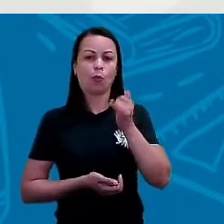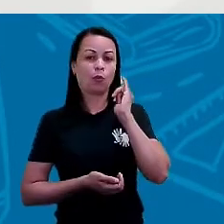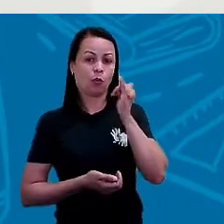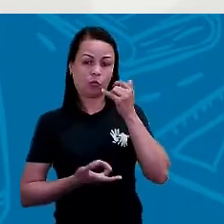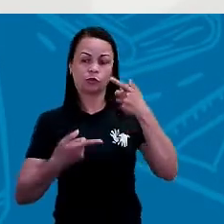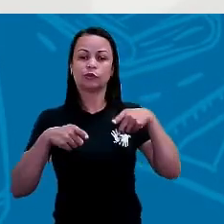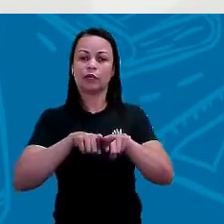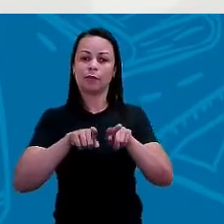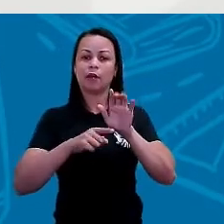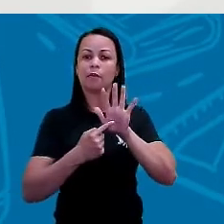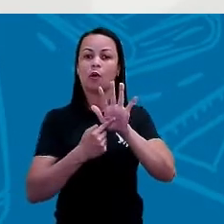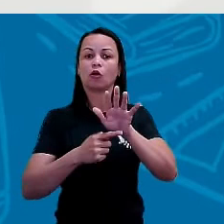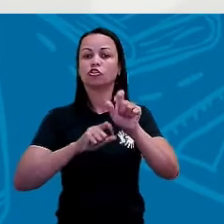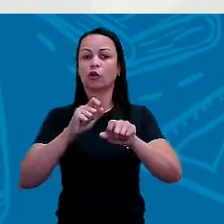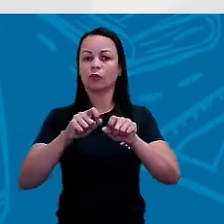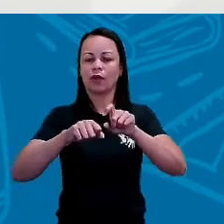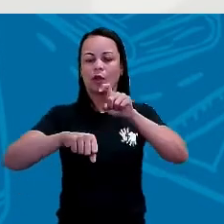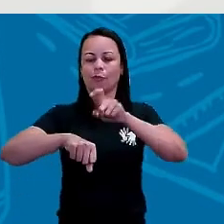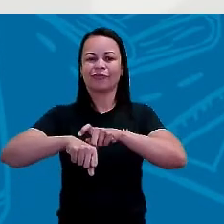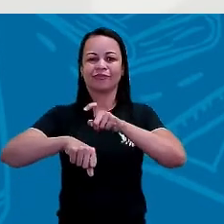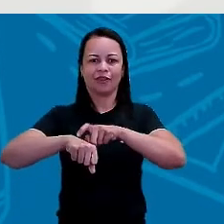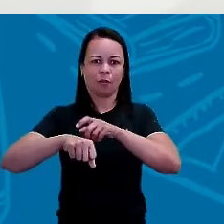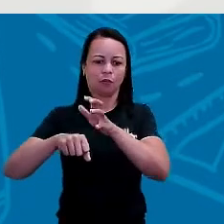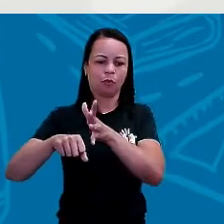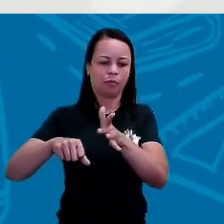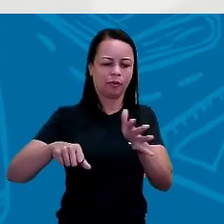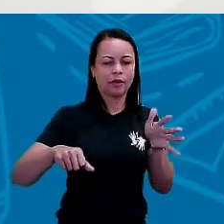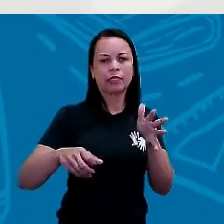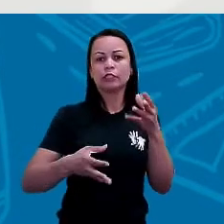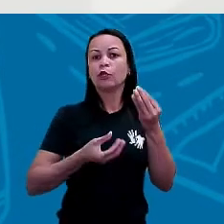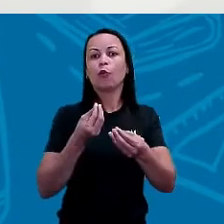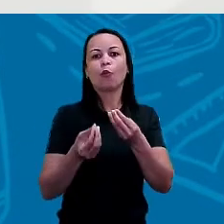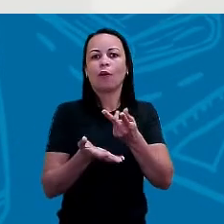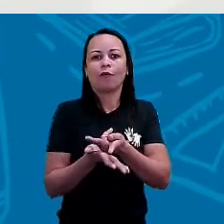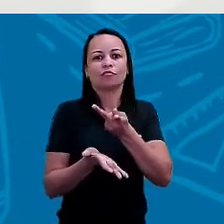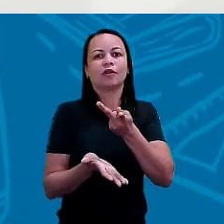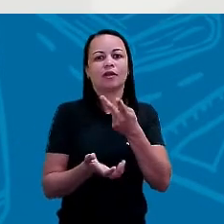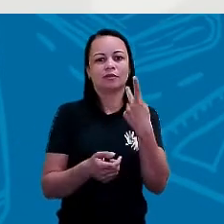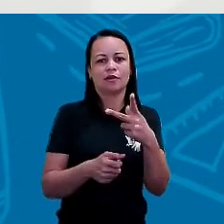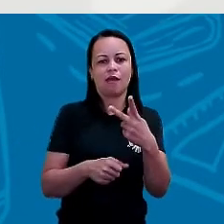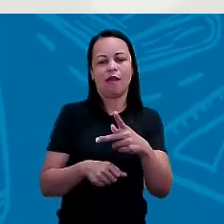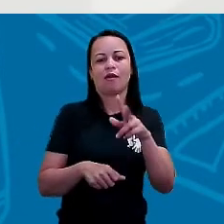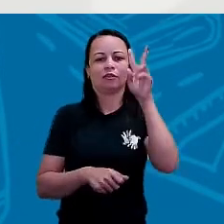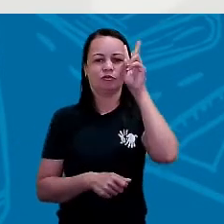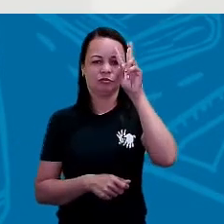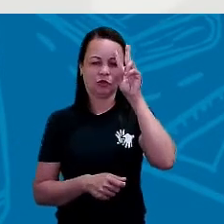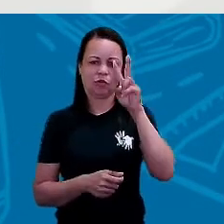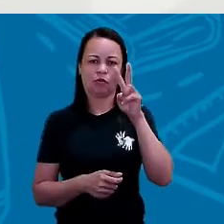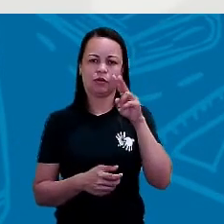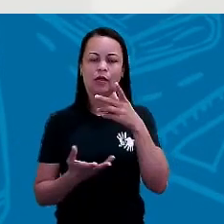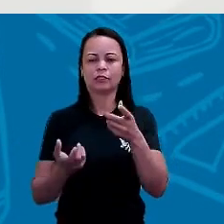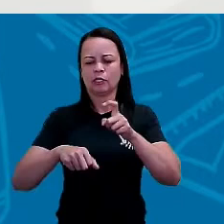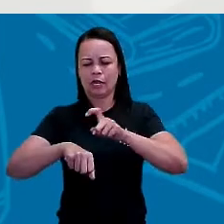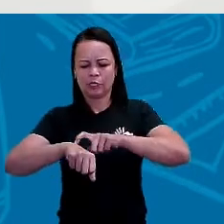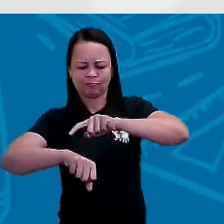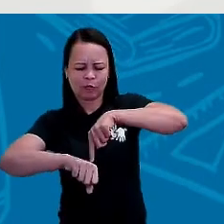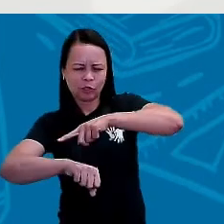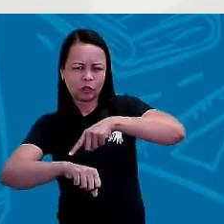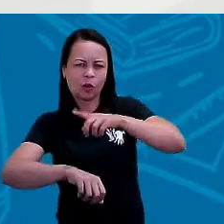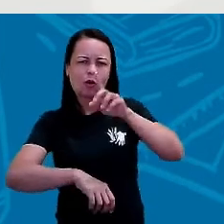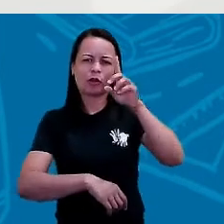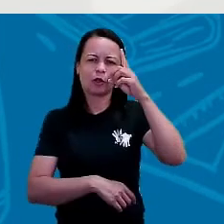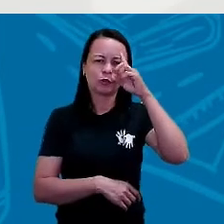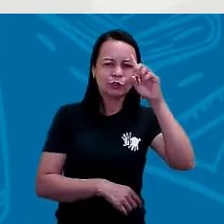o tempo. Então, a gente vai se situar ali a respeito de quando se passa essa história. Então, diz respeito às horas, os